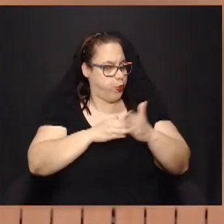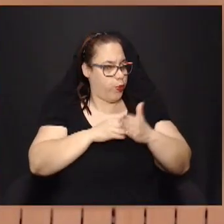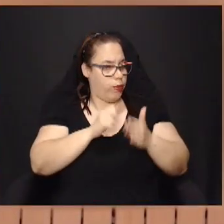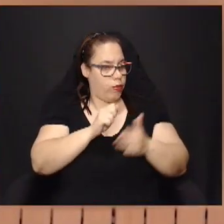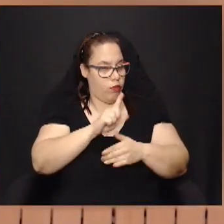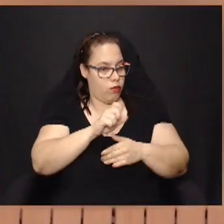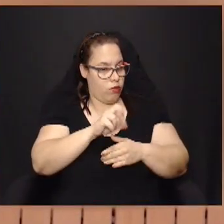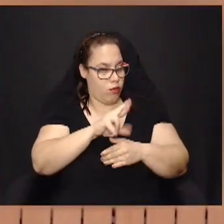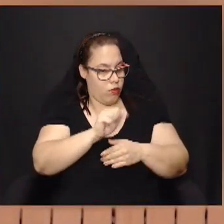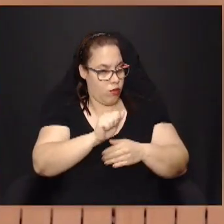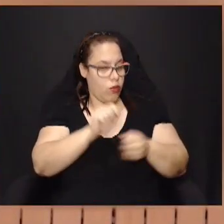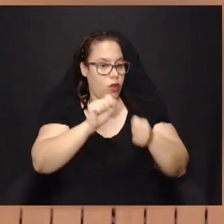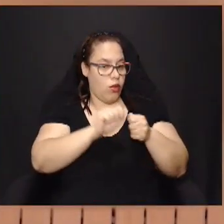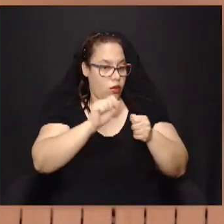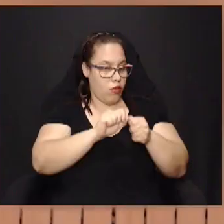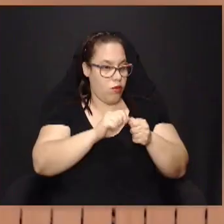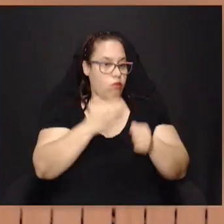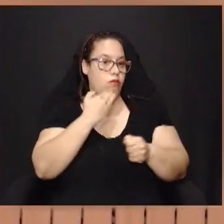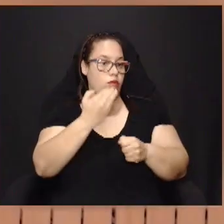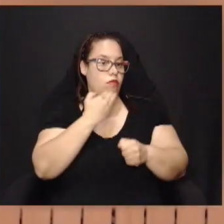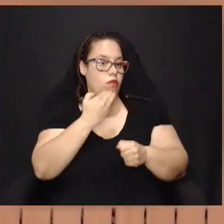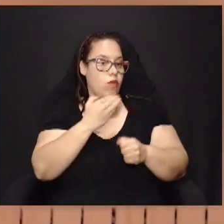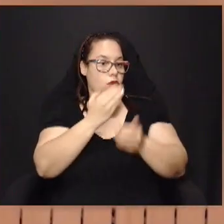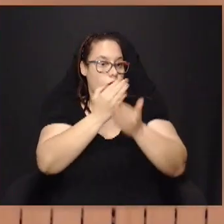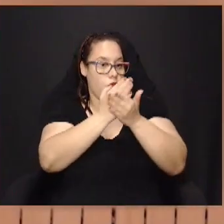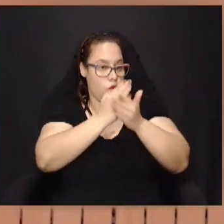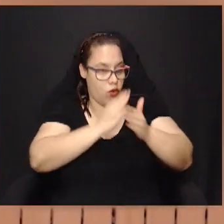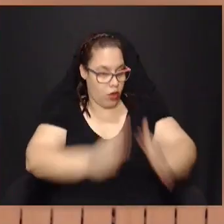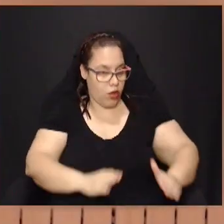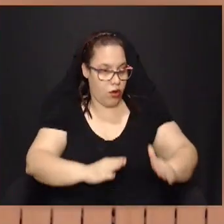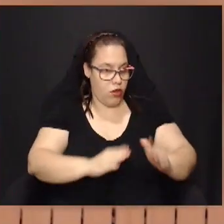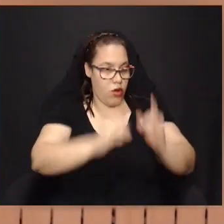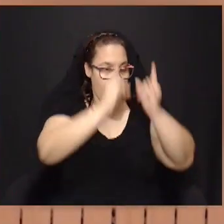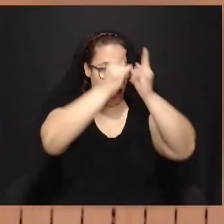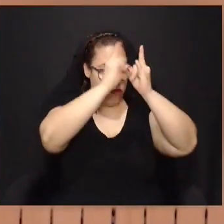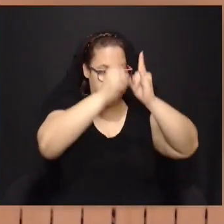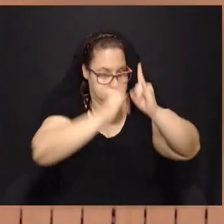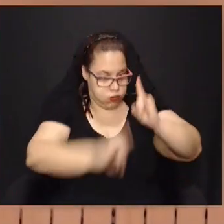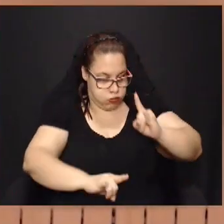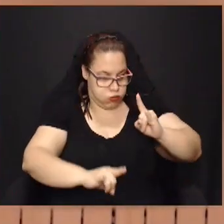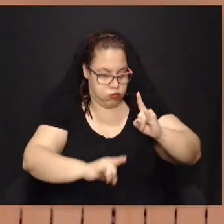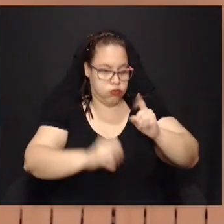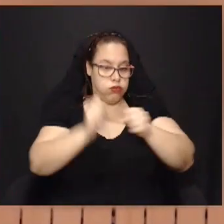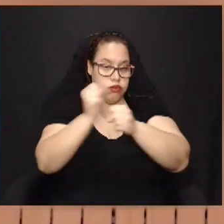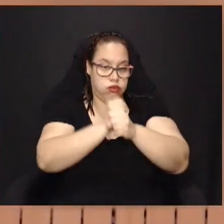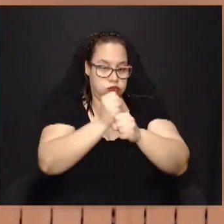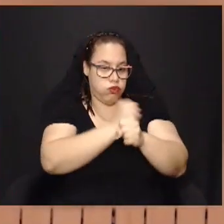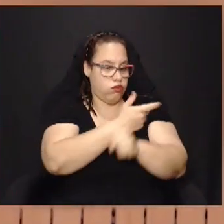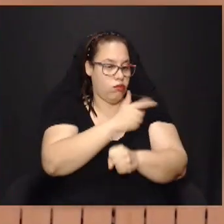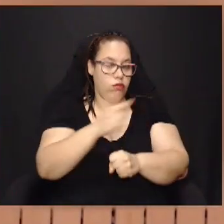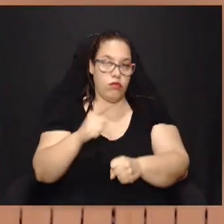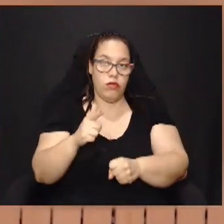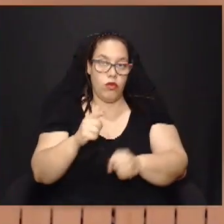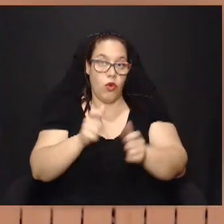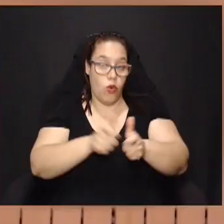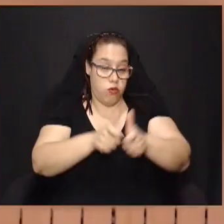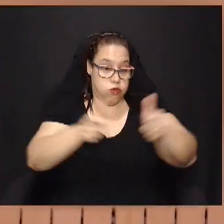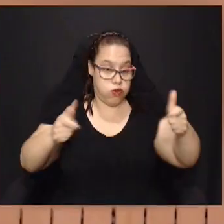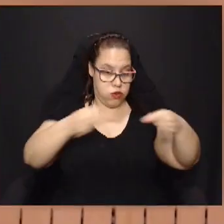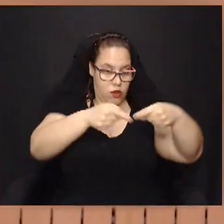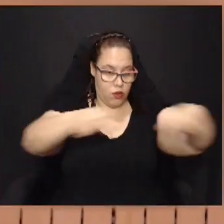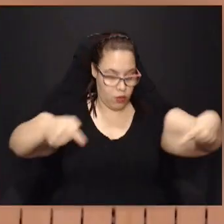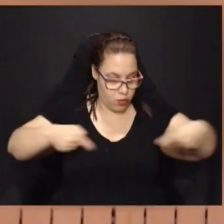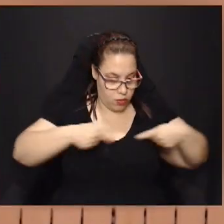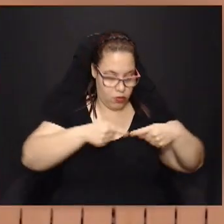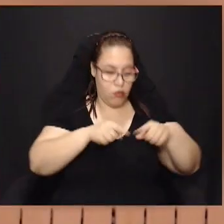para solicitações de demolição, para reformas que não haja aumento de área e também